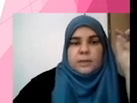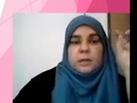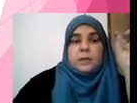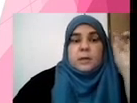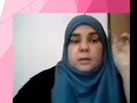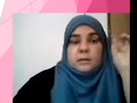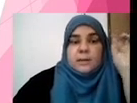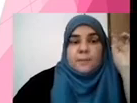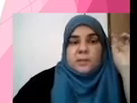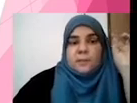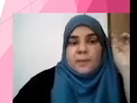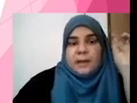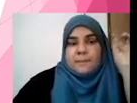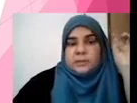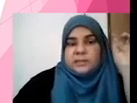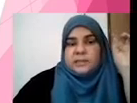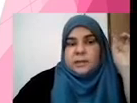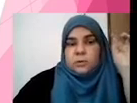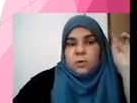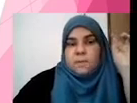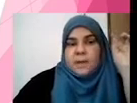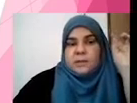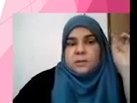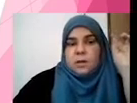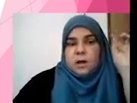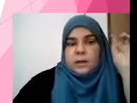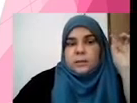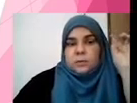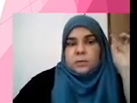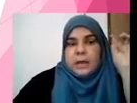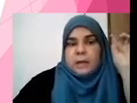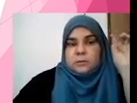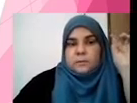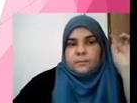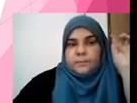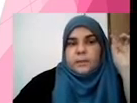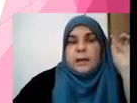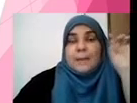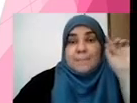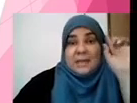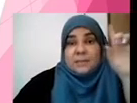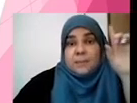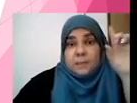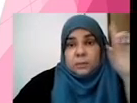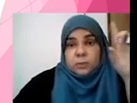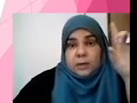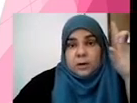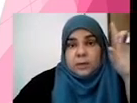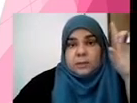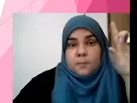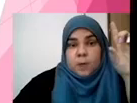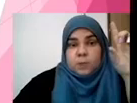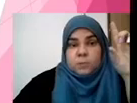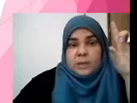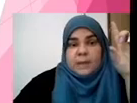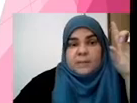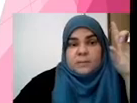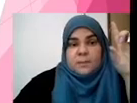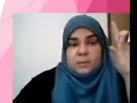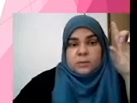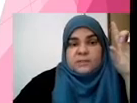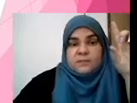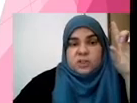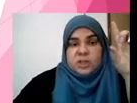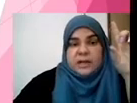aqui. Depois eu pego a ponta seca do compasso, coloco aqui do outro lado. A mesma abertura agora, não pode mudar. A